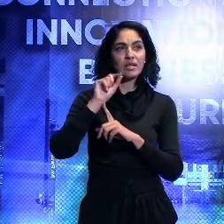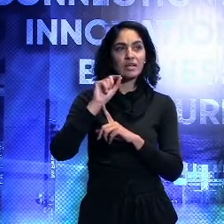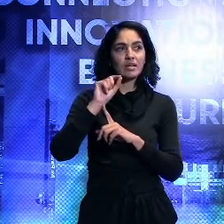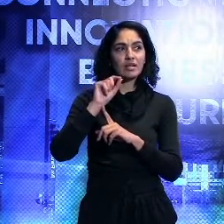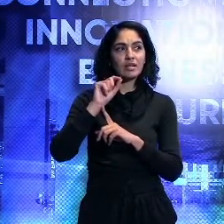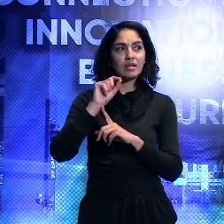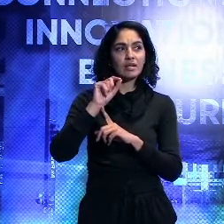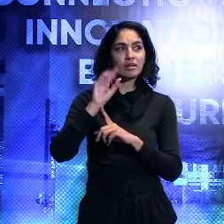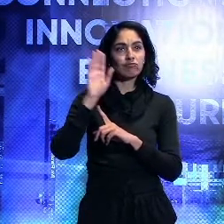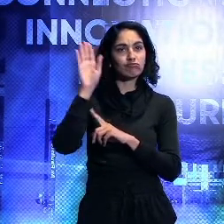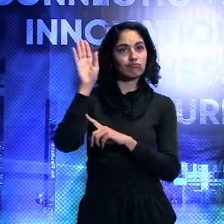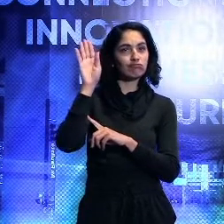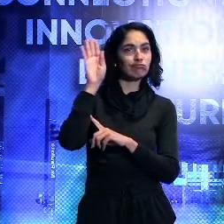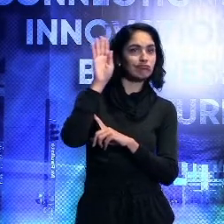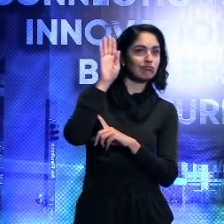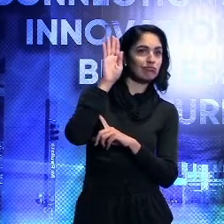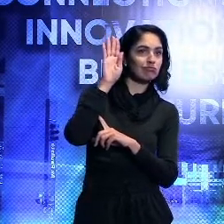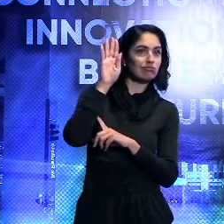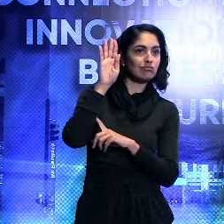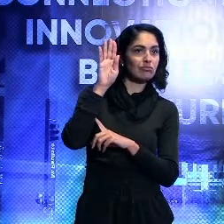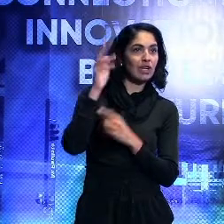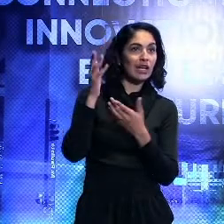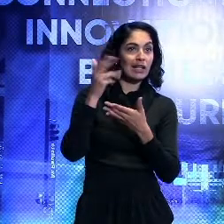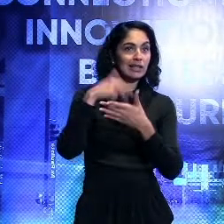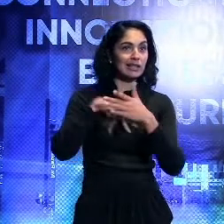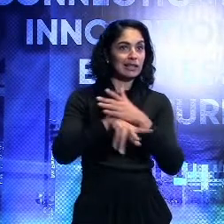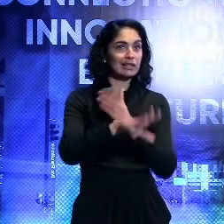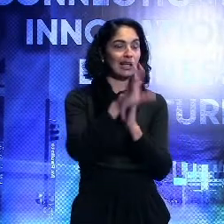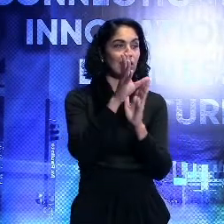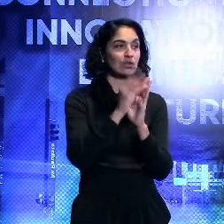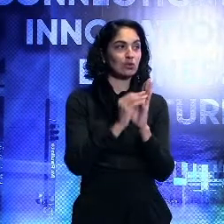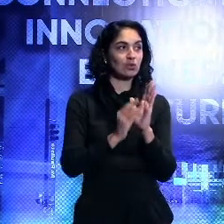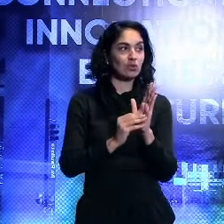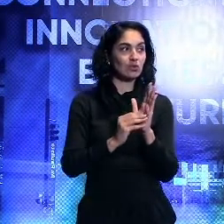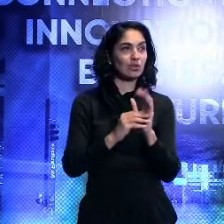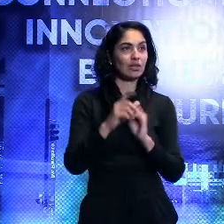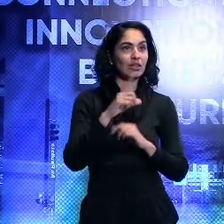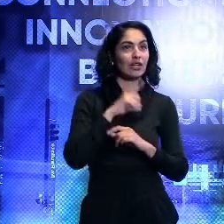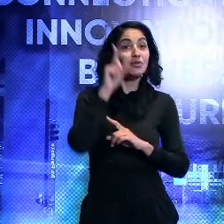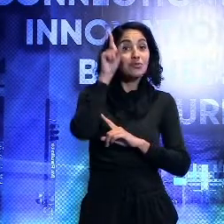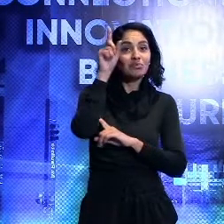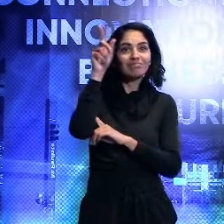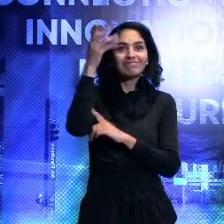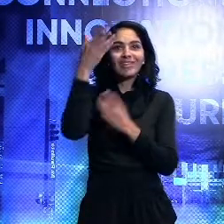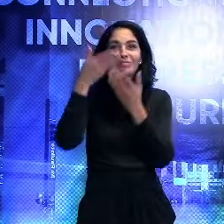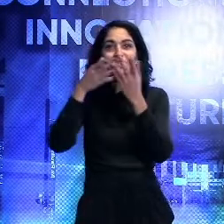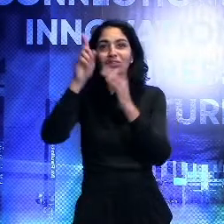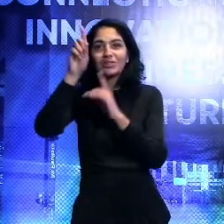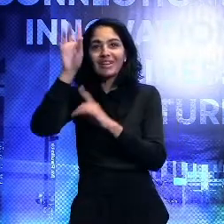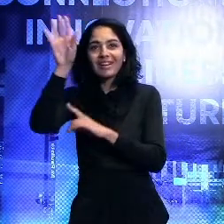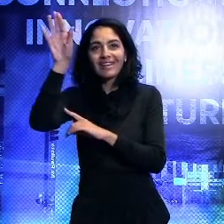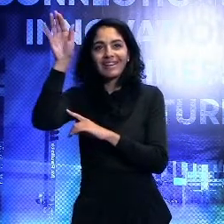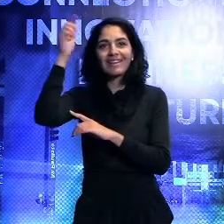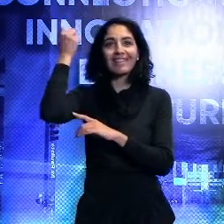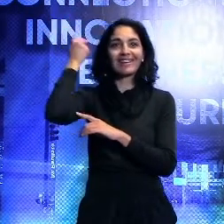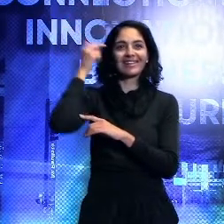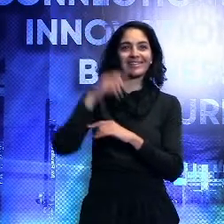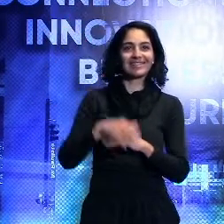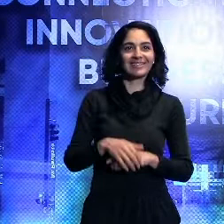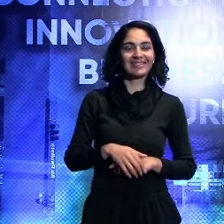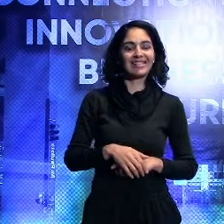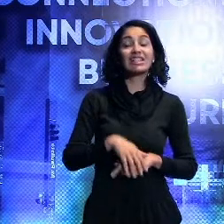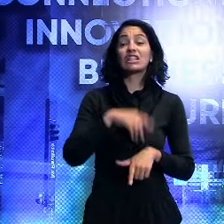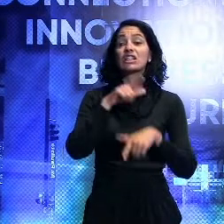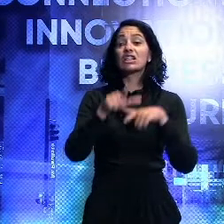Sandro lá, né? Designer de conteúdo. Cara, tem um perdido lá atrás. Que bom. E quem trabalha com